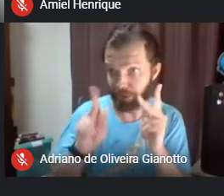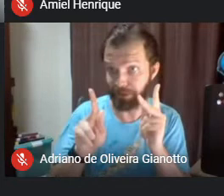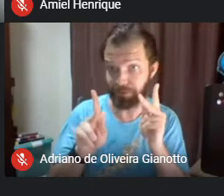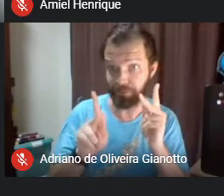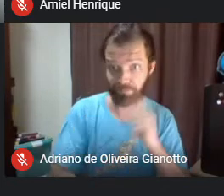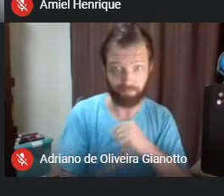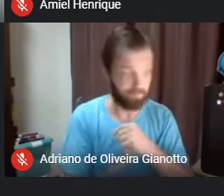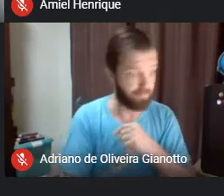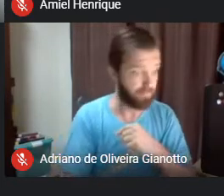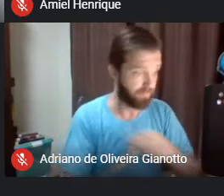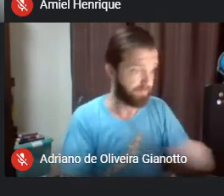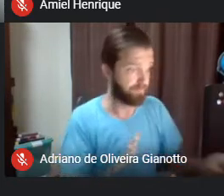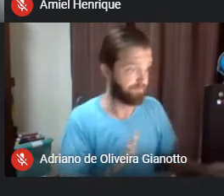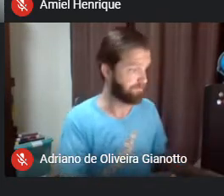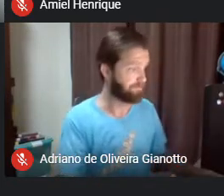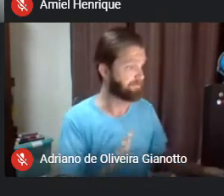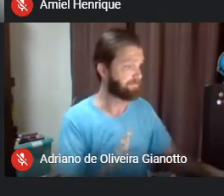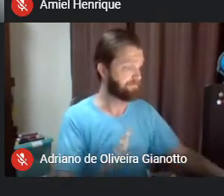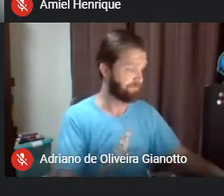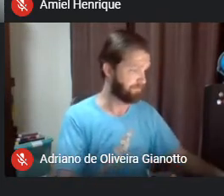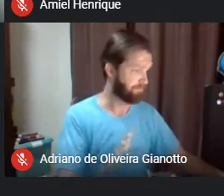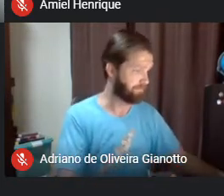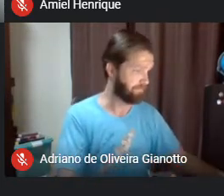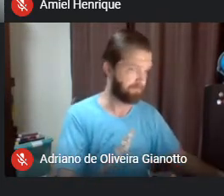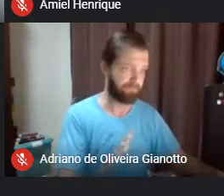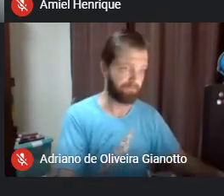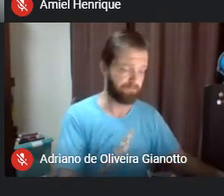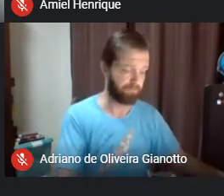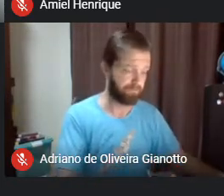conteúdos. Tudo bem? Tá ok?